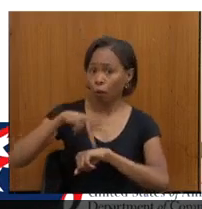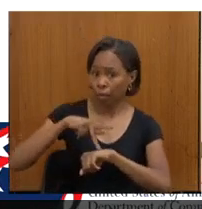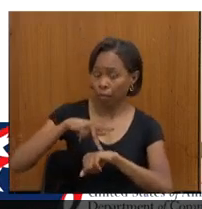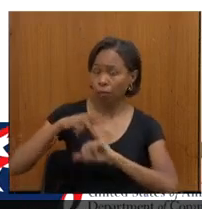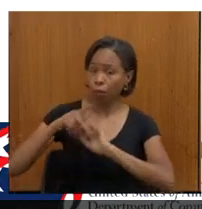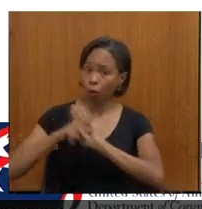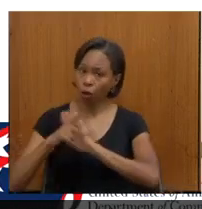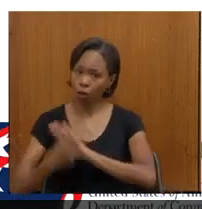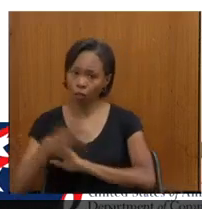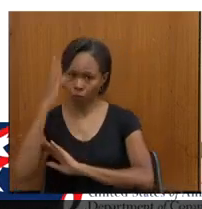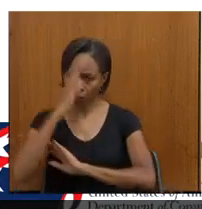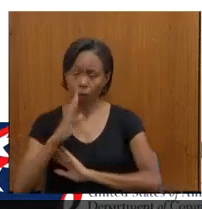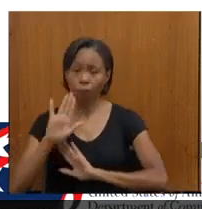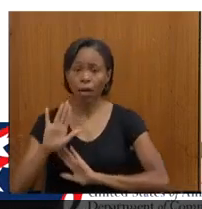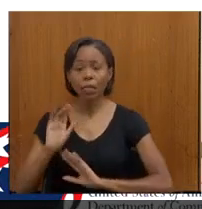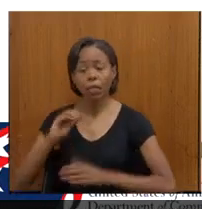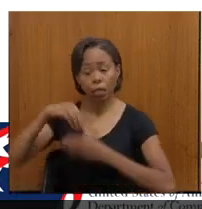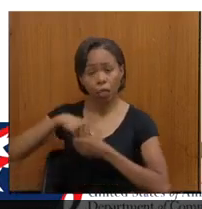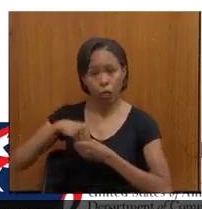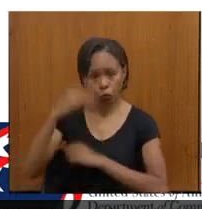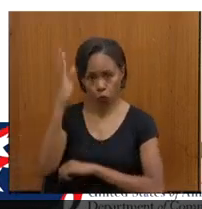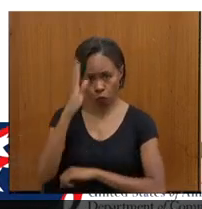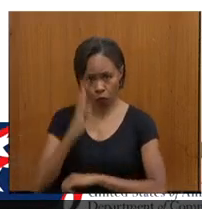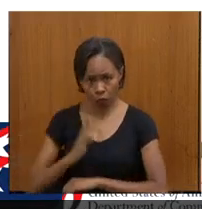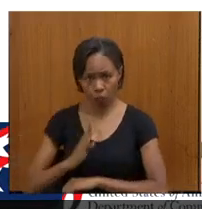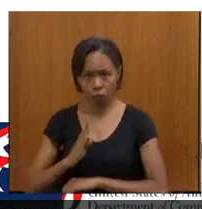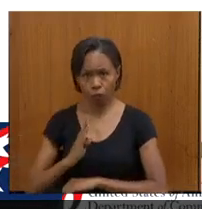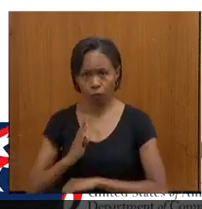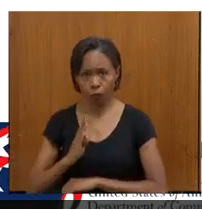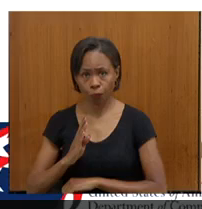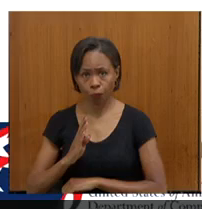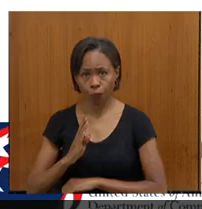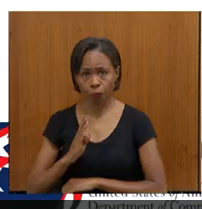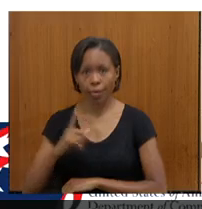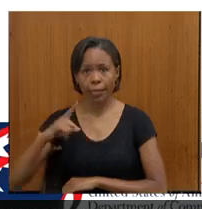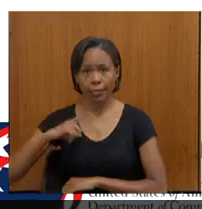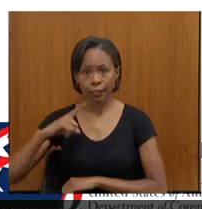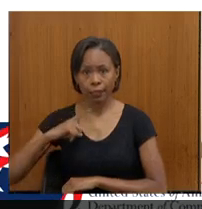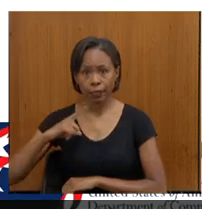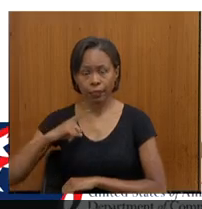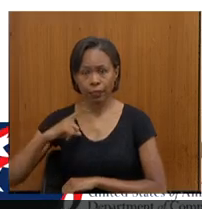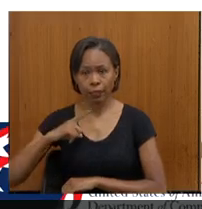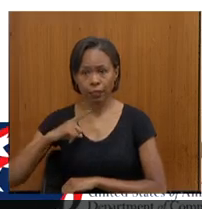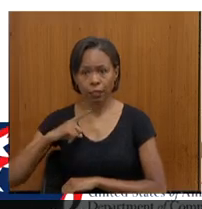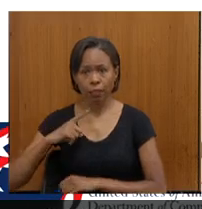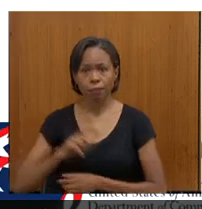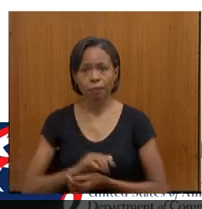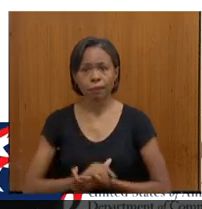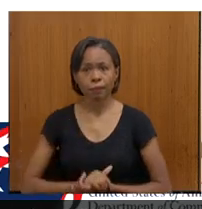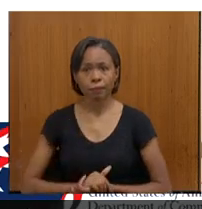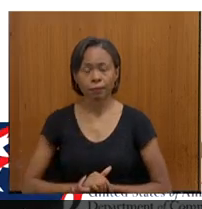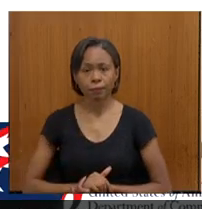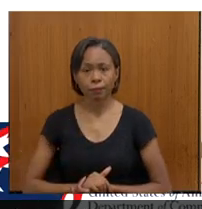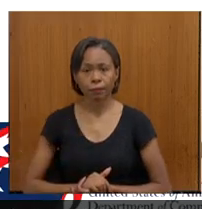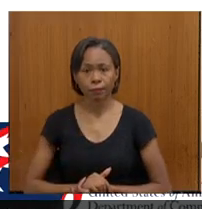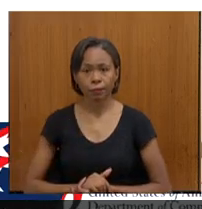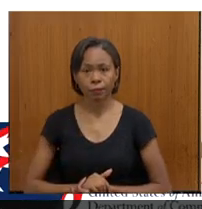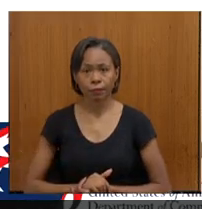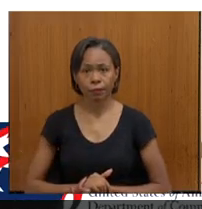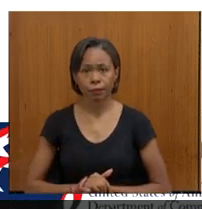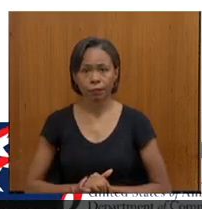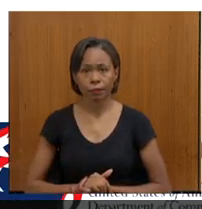no caso de som do Brasil e aí já tá no próximo a gente tem aqui a tranquila